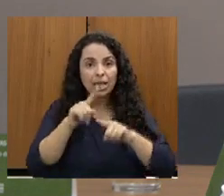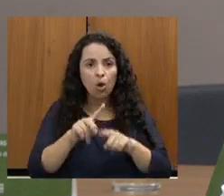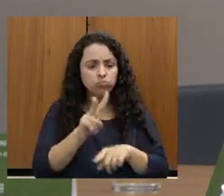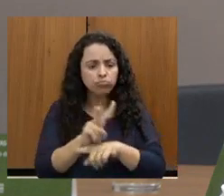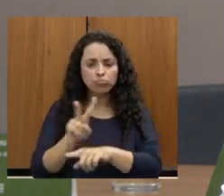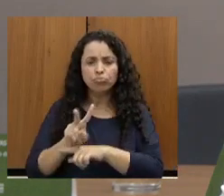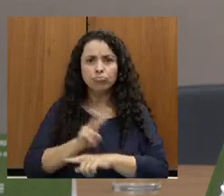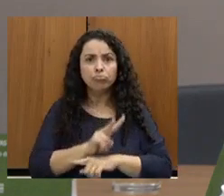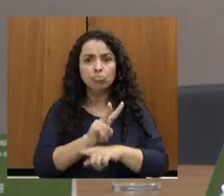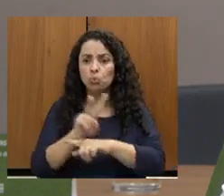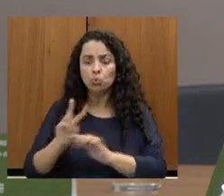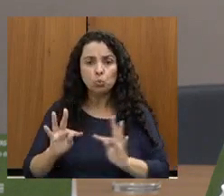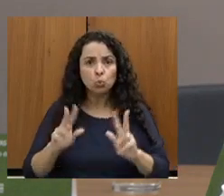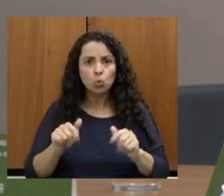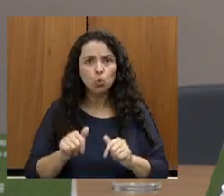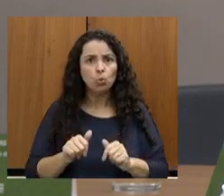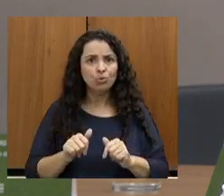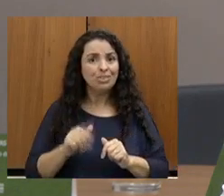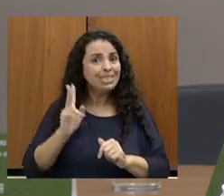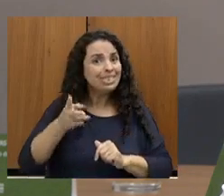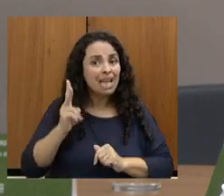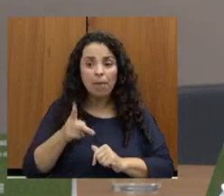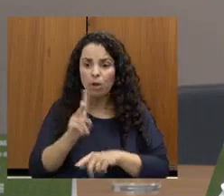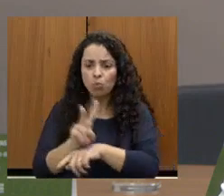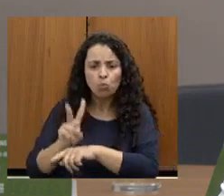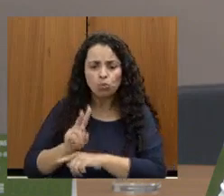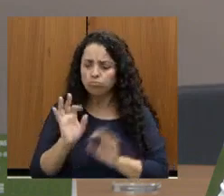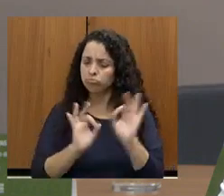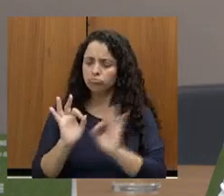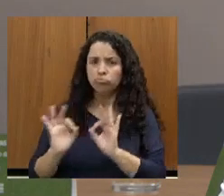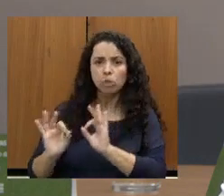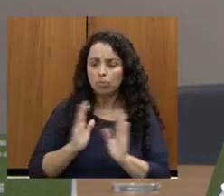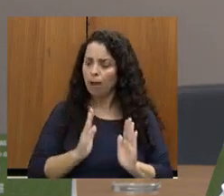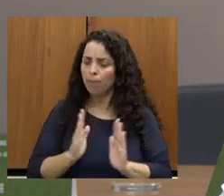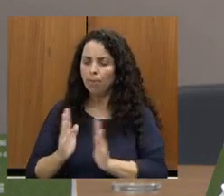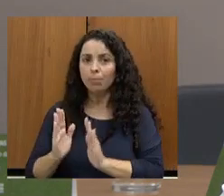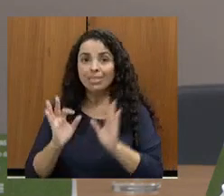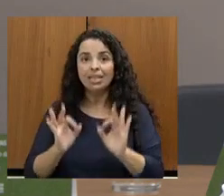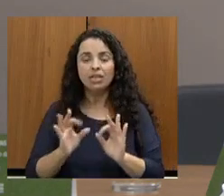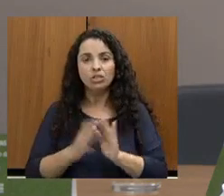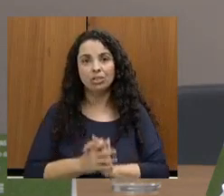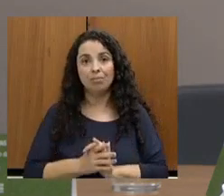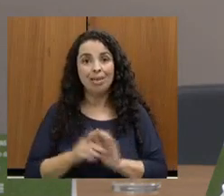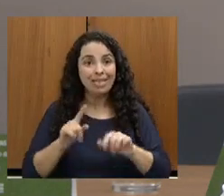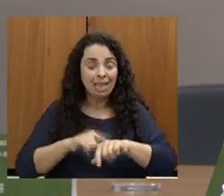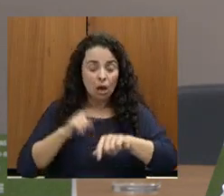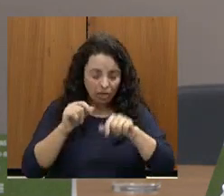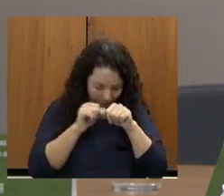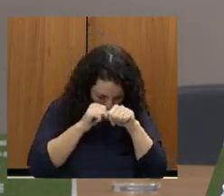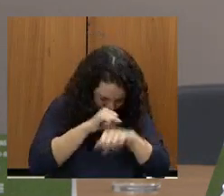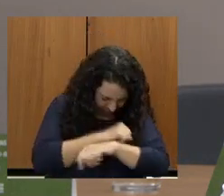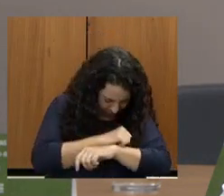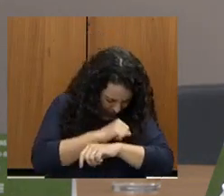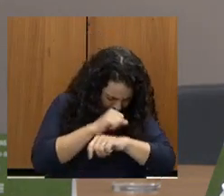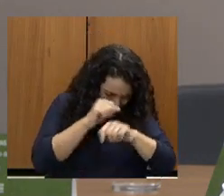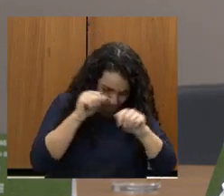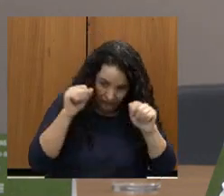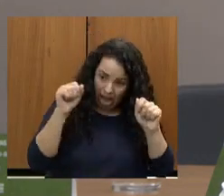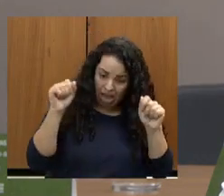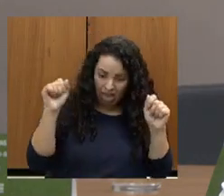se viu molhado, viu os seus materiais molhados, se desesperou, os alunos saíram e se jogou no chão da sala e ele ficou.